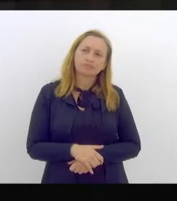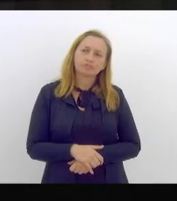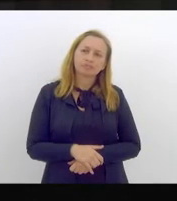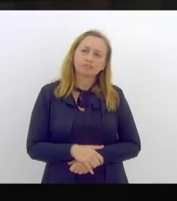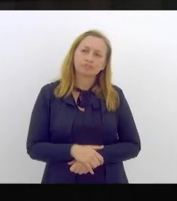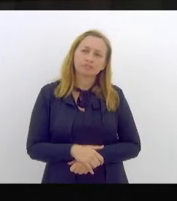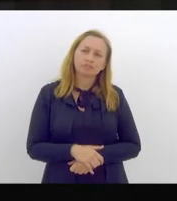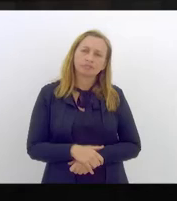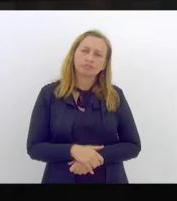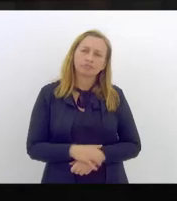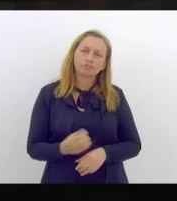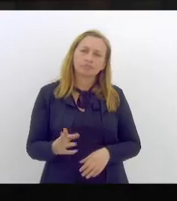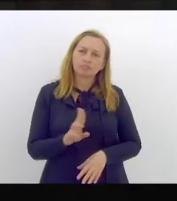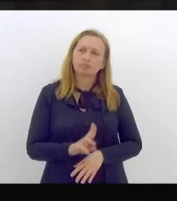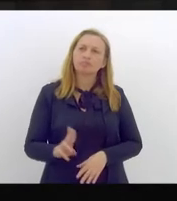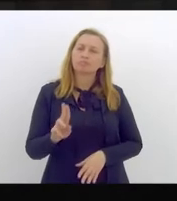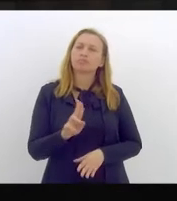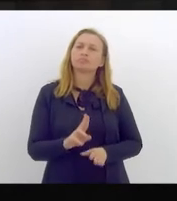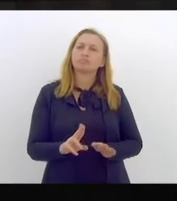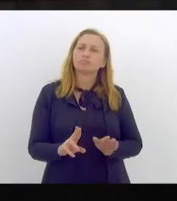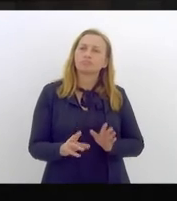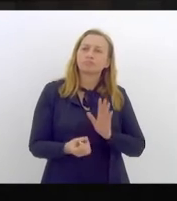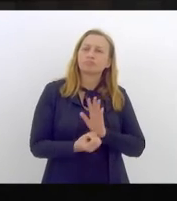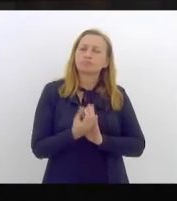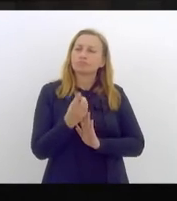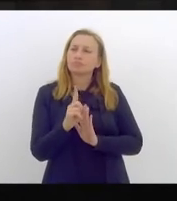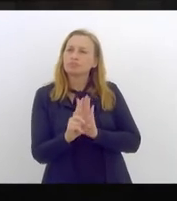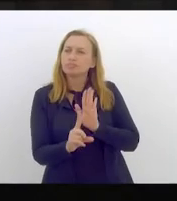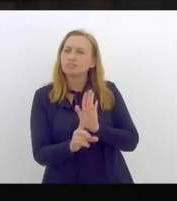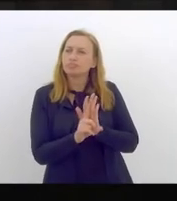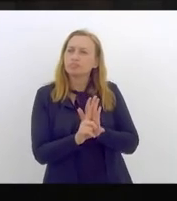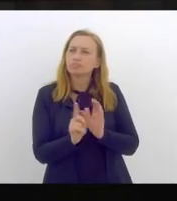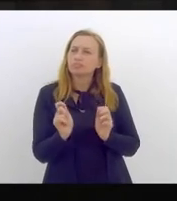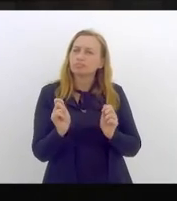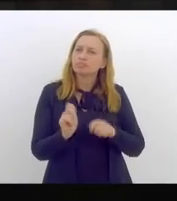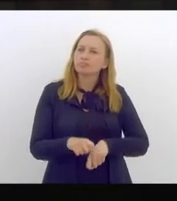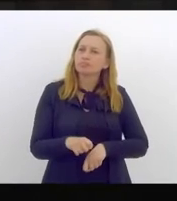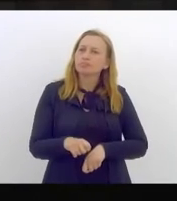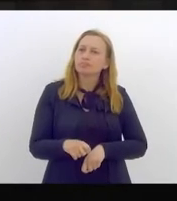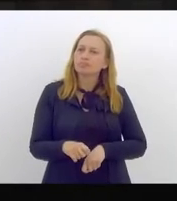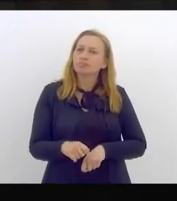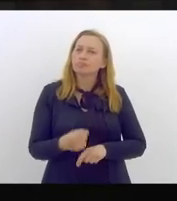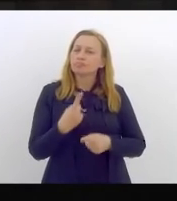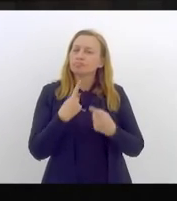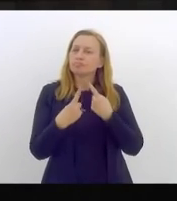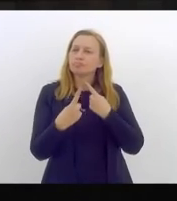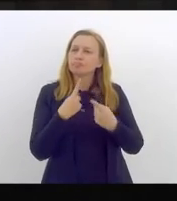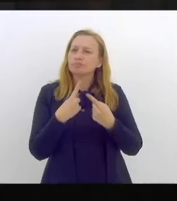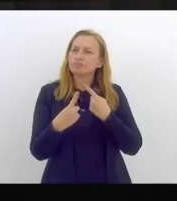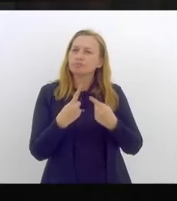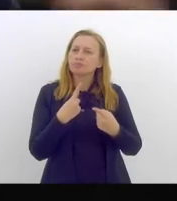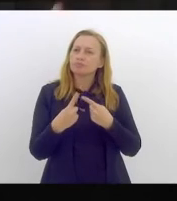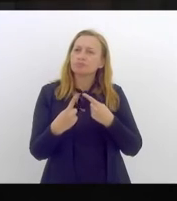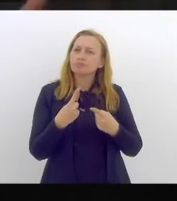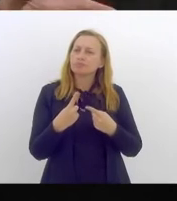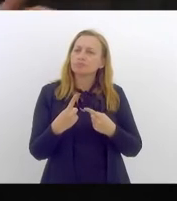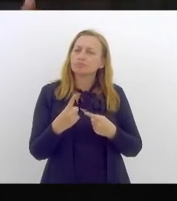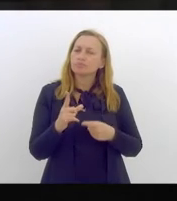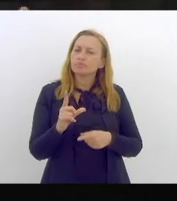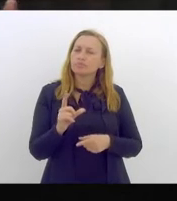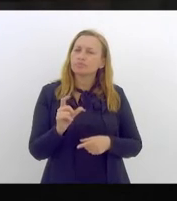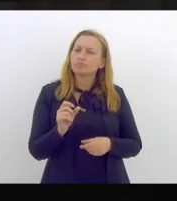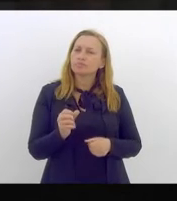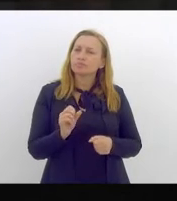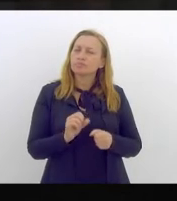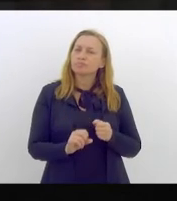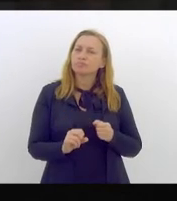instrumento legislativo para possibilitar uma discussão sobre o que se pretende